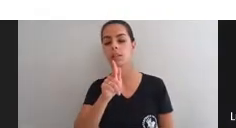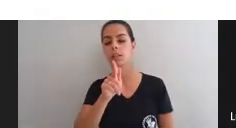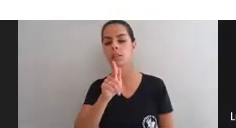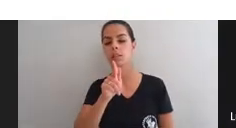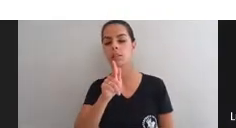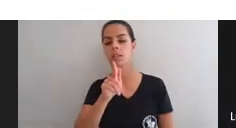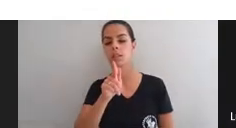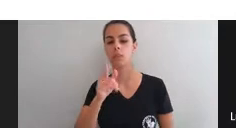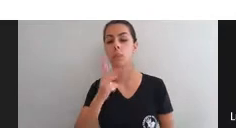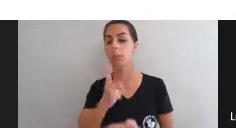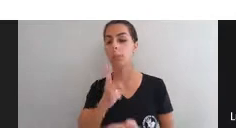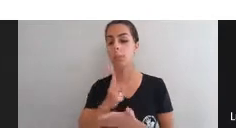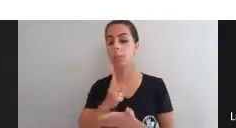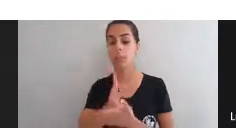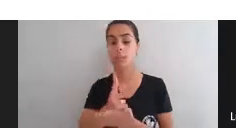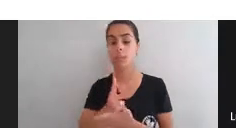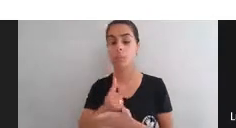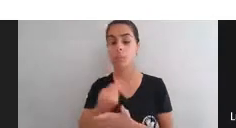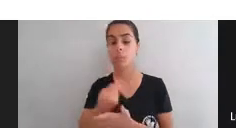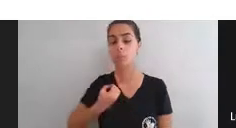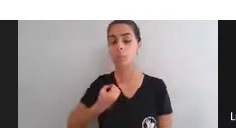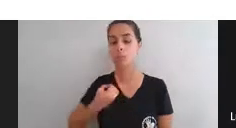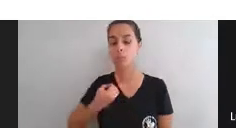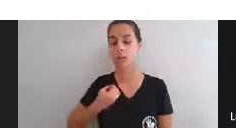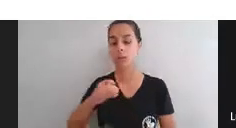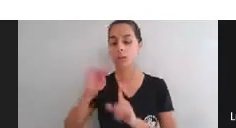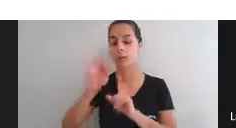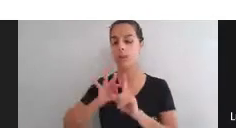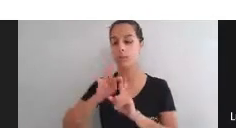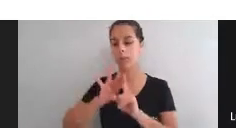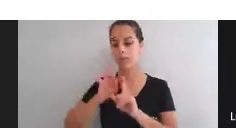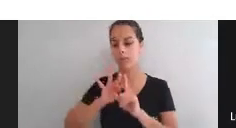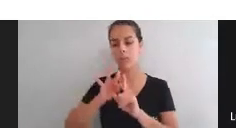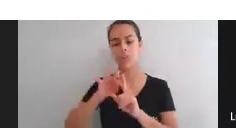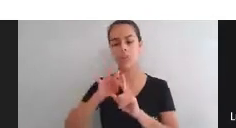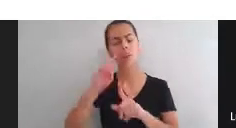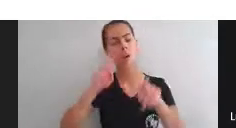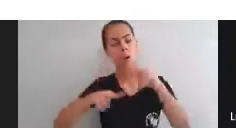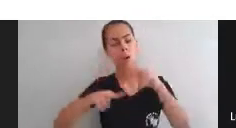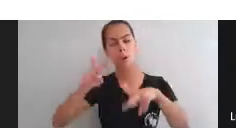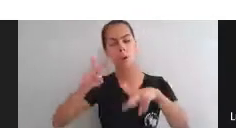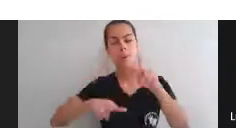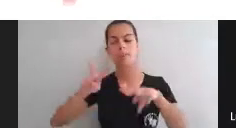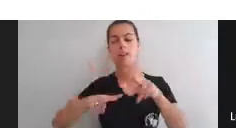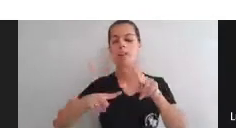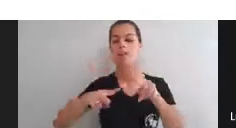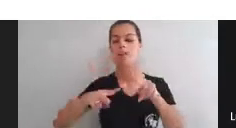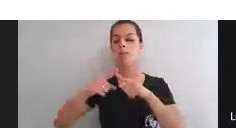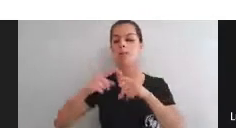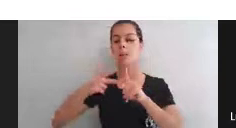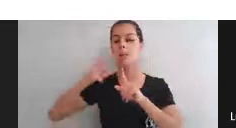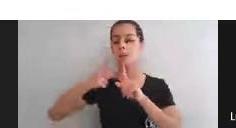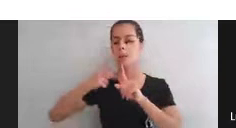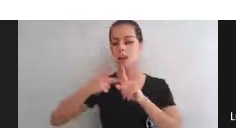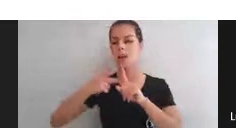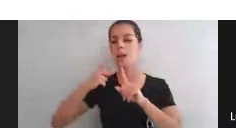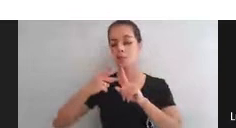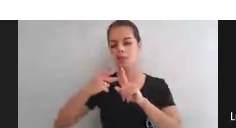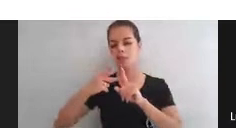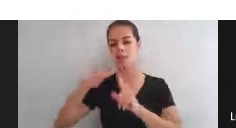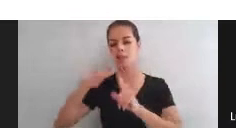no mesmo valor de temperaturas que é observado pela escala Kelvin baseado no termômetro